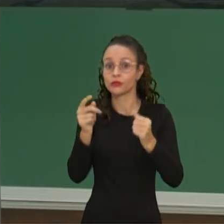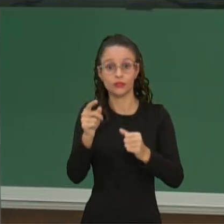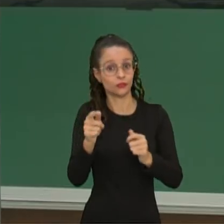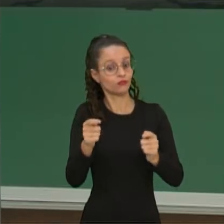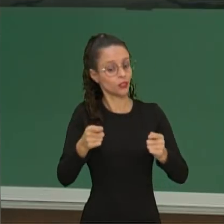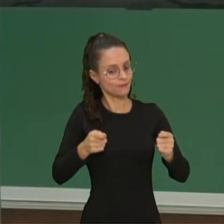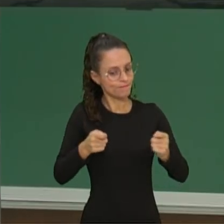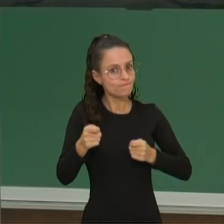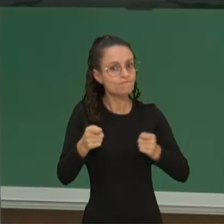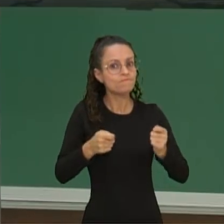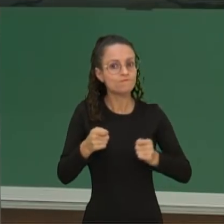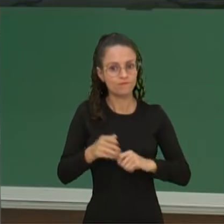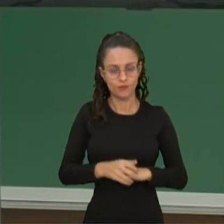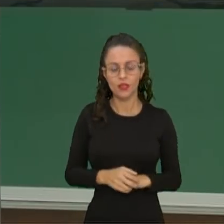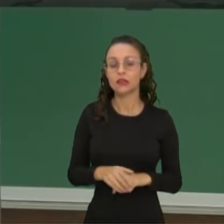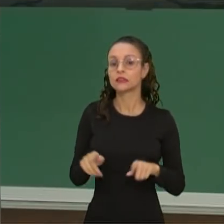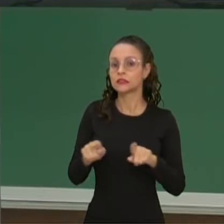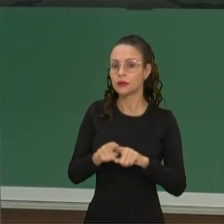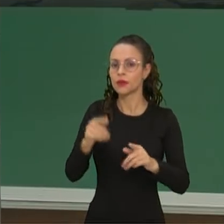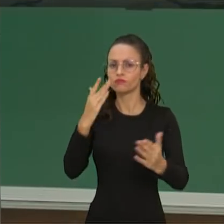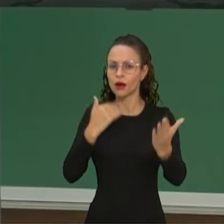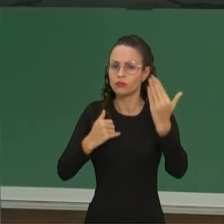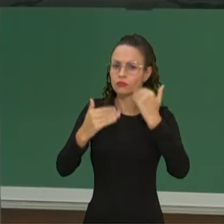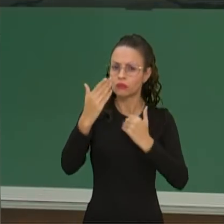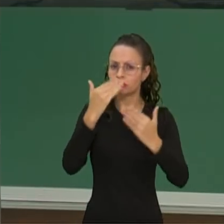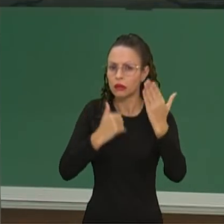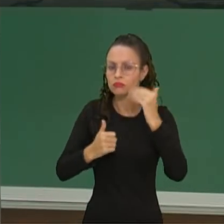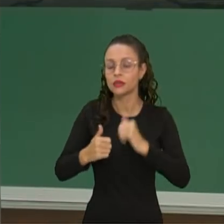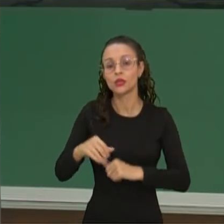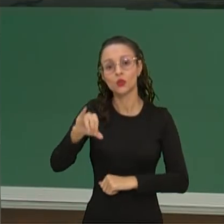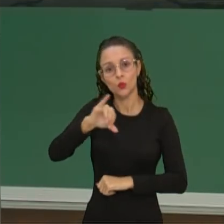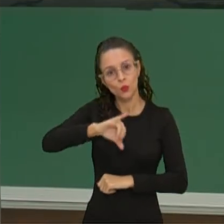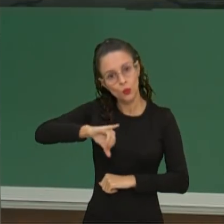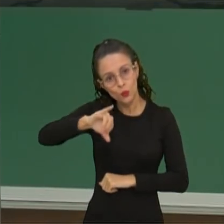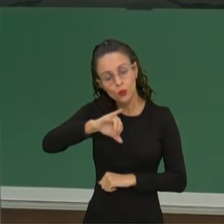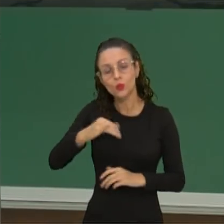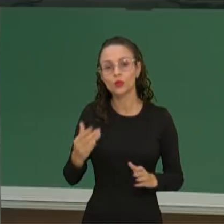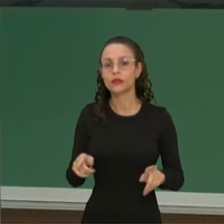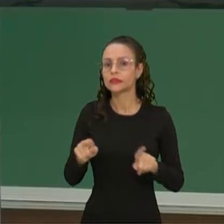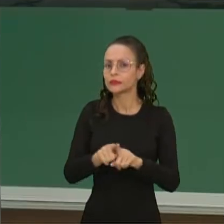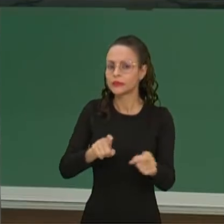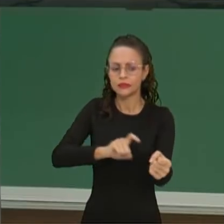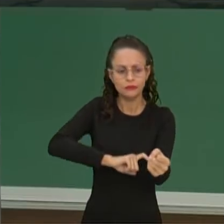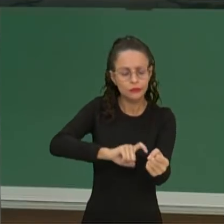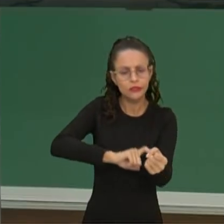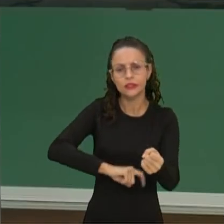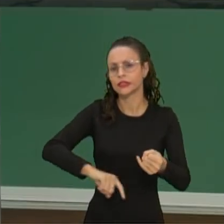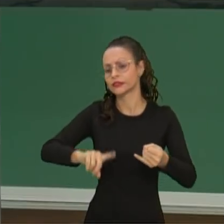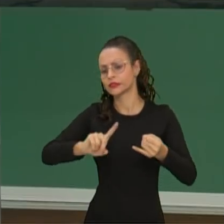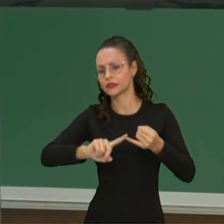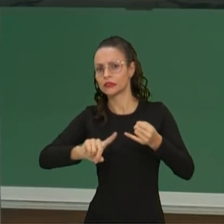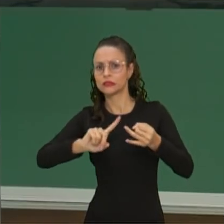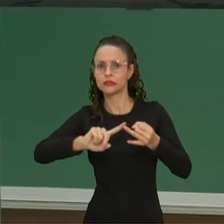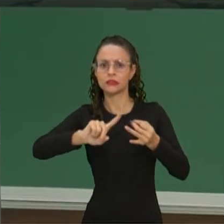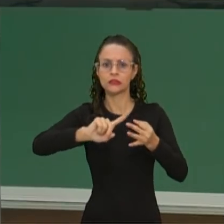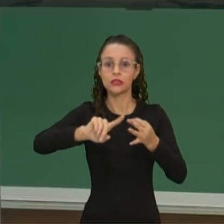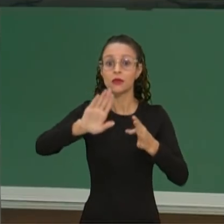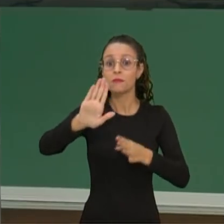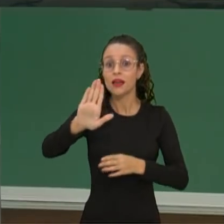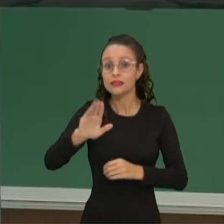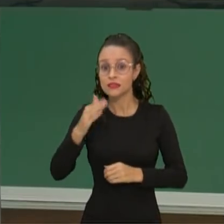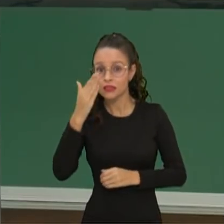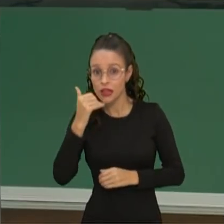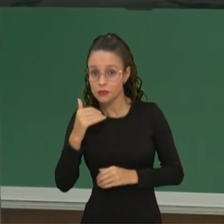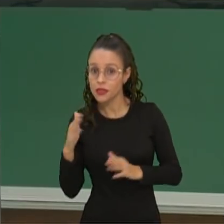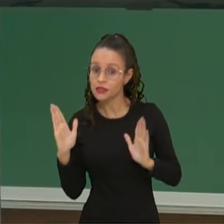maneirar. E também o consumo excessivo de gorduras, além do estresse, tá? Então são vários motivos, né? Mas na alimentação é o excesso